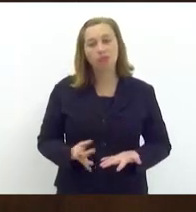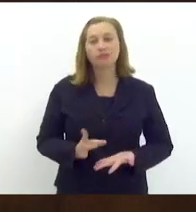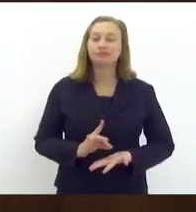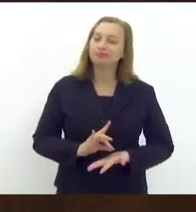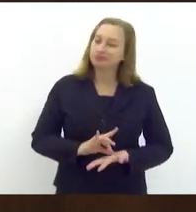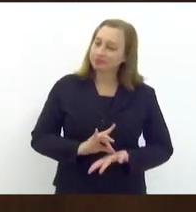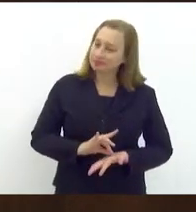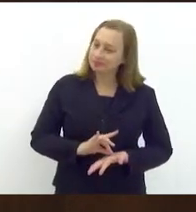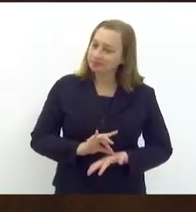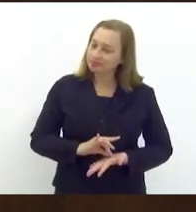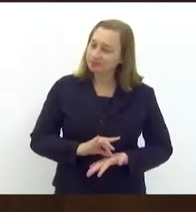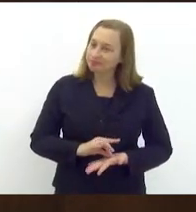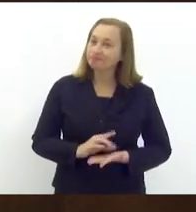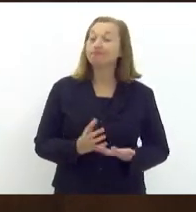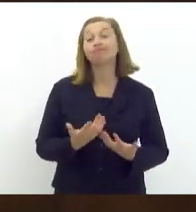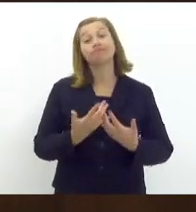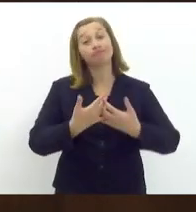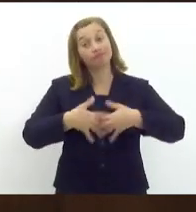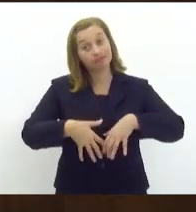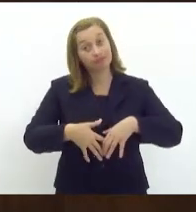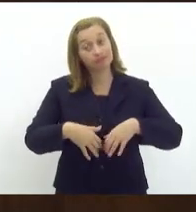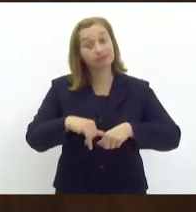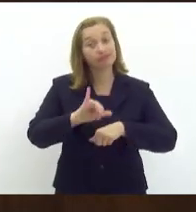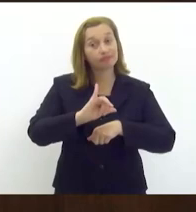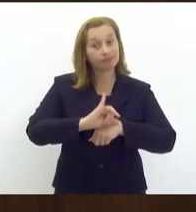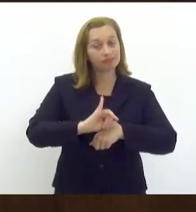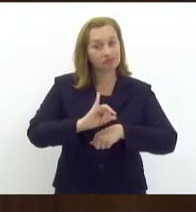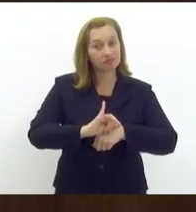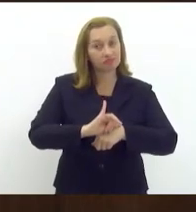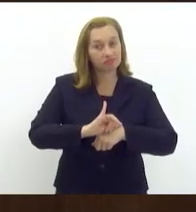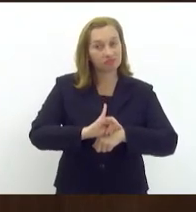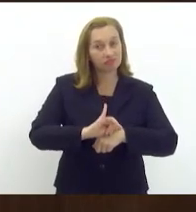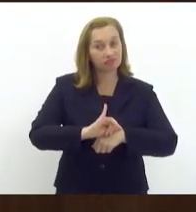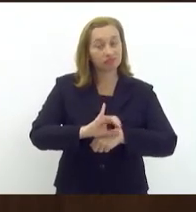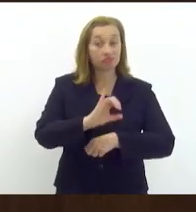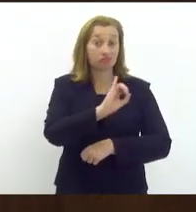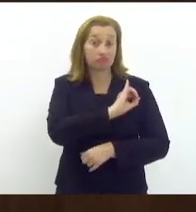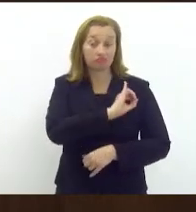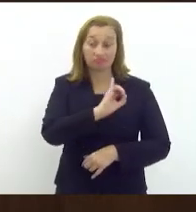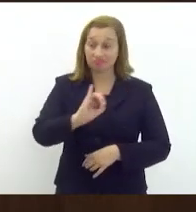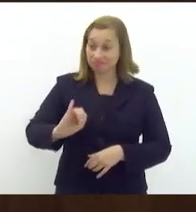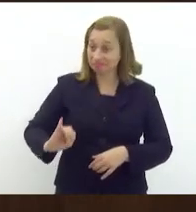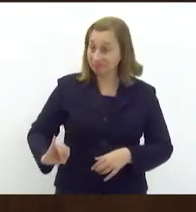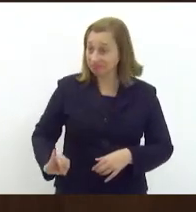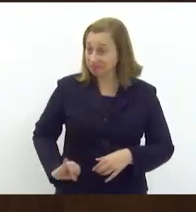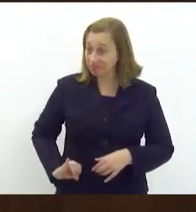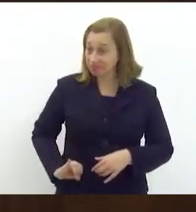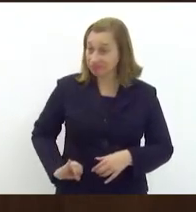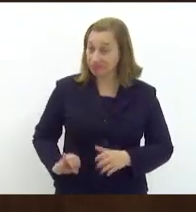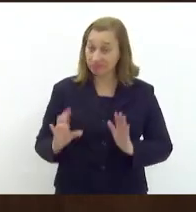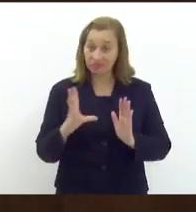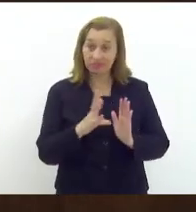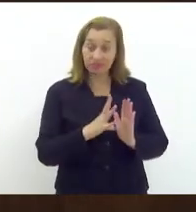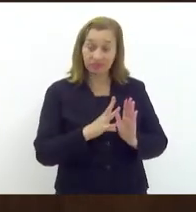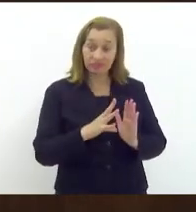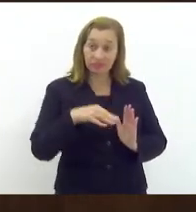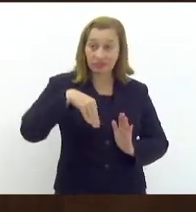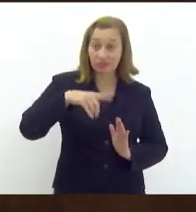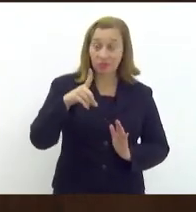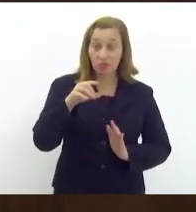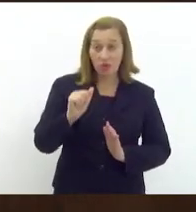Petrópolis é a capital do império é a capital da moda